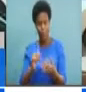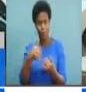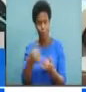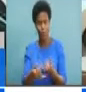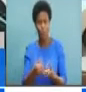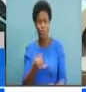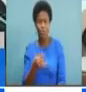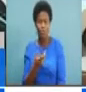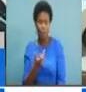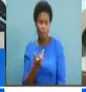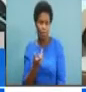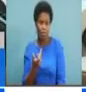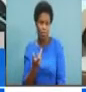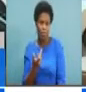o